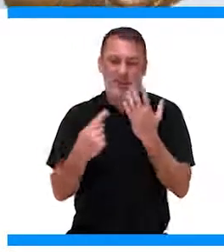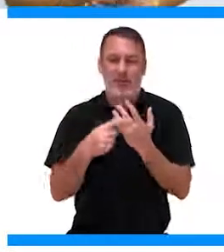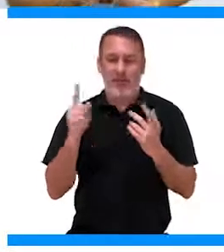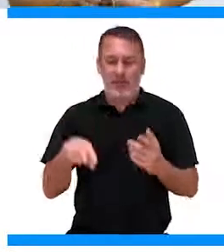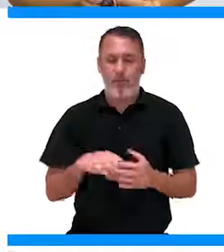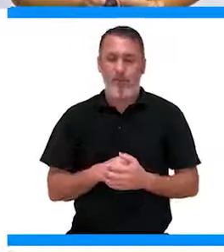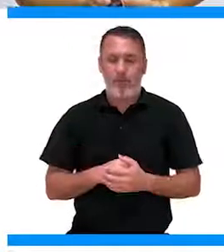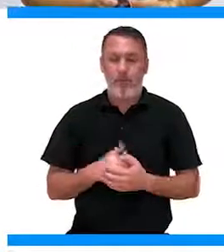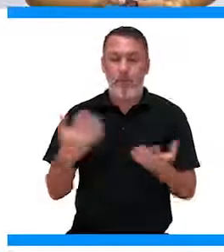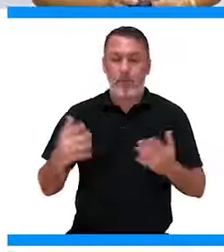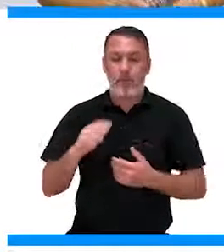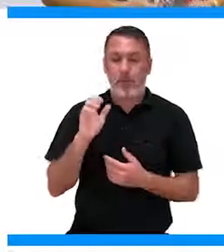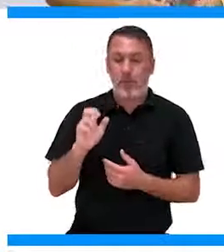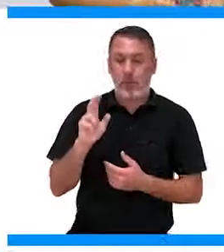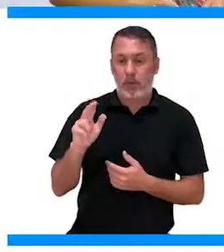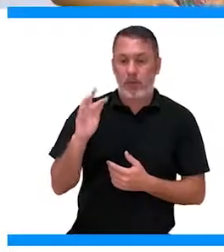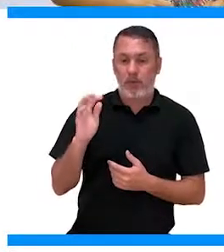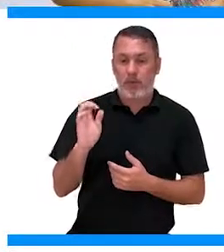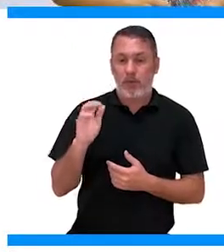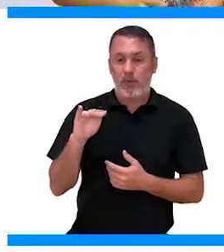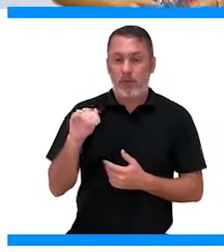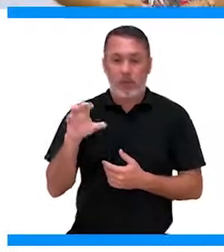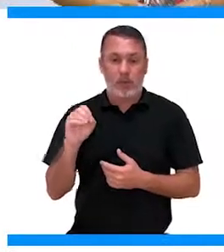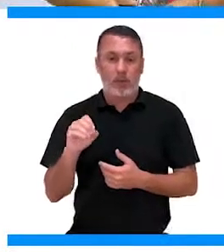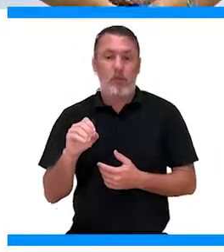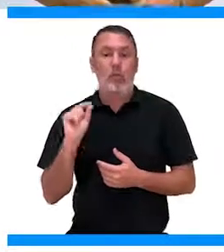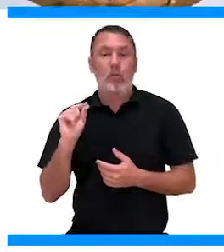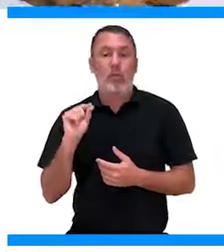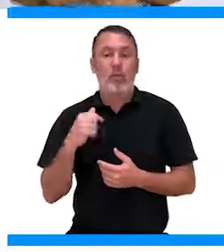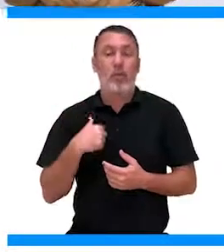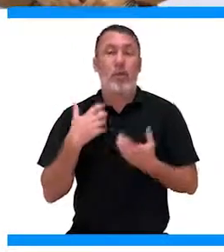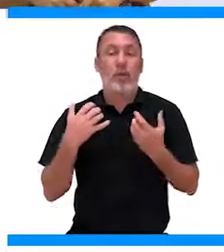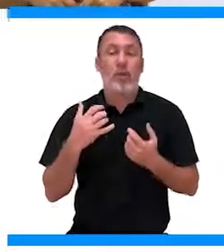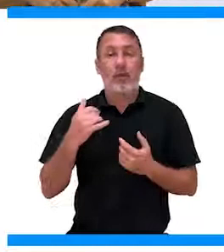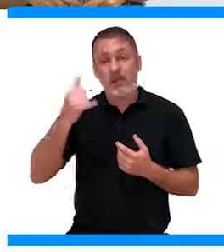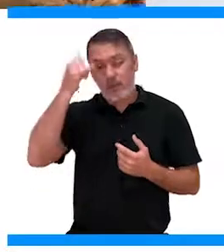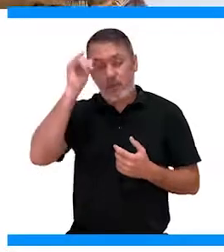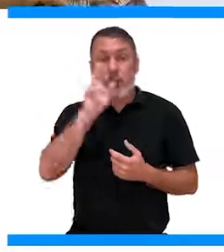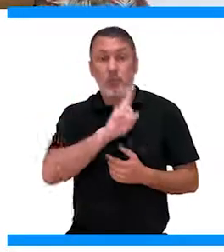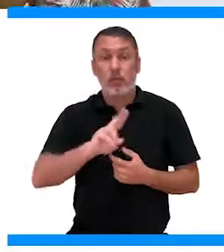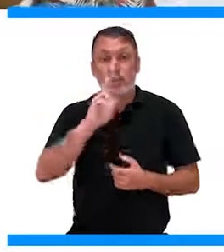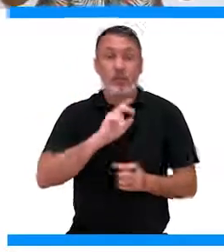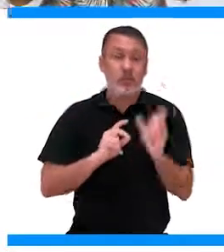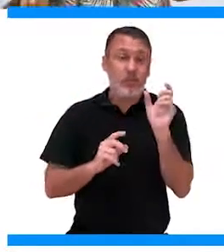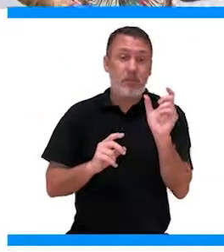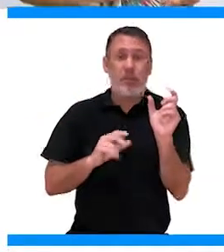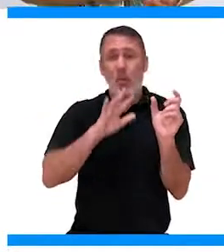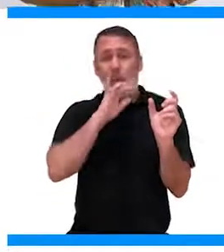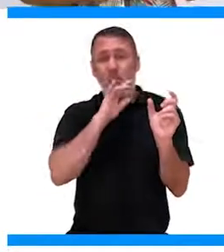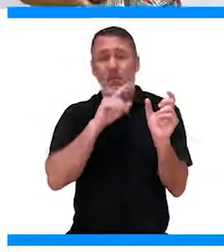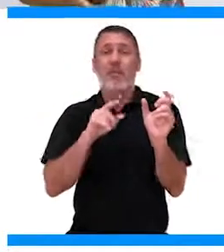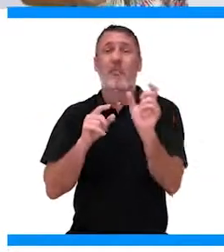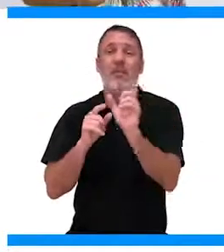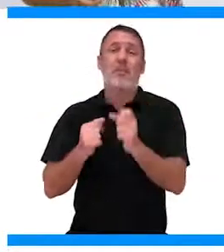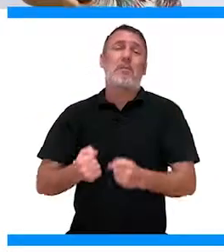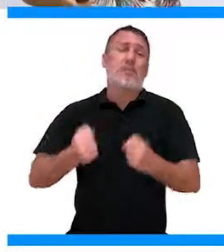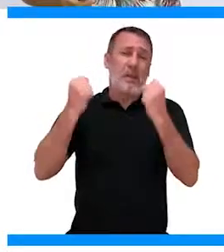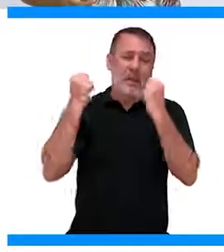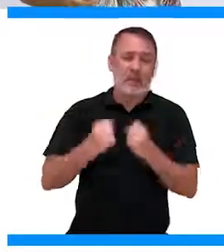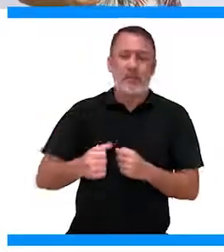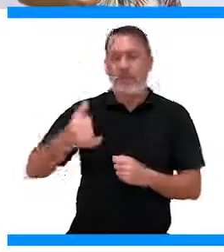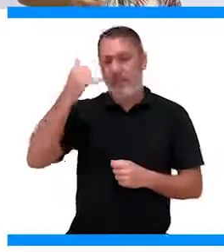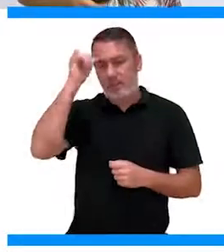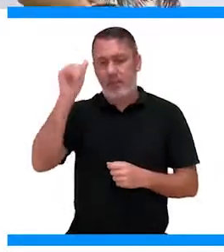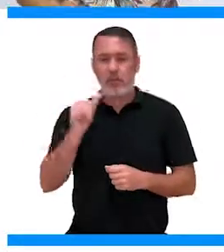hipérbole na fala. O eufemismo, quando desejamos evitar o uso de palavras desagradáveis ou muito fortes,